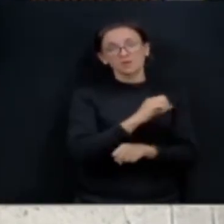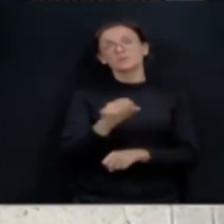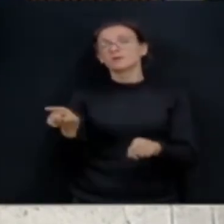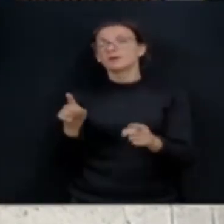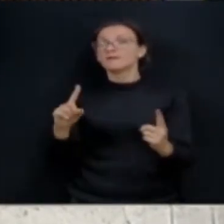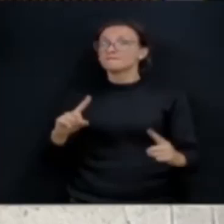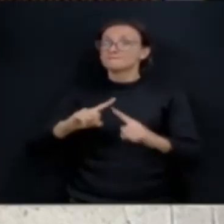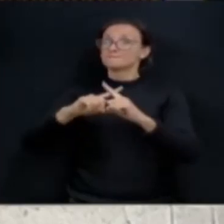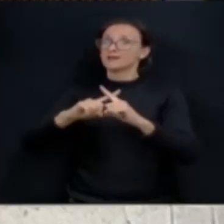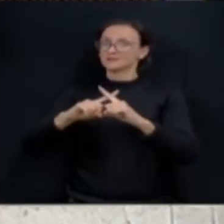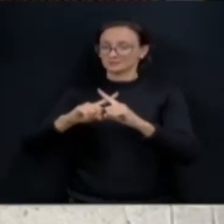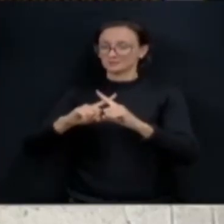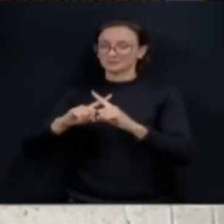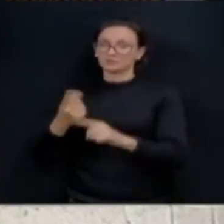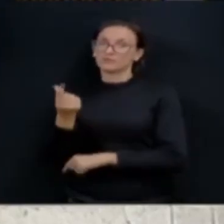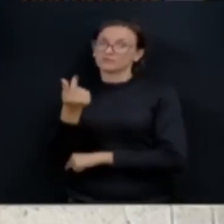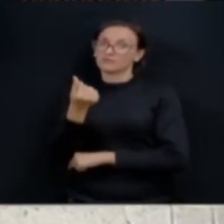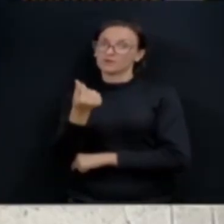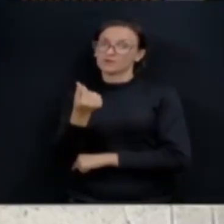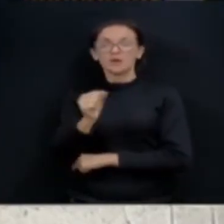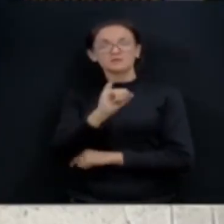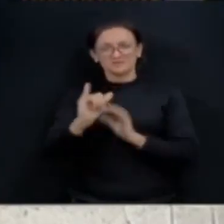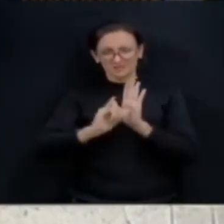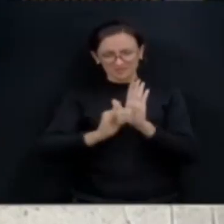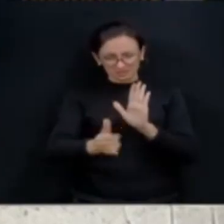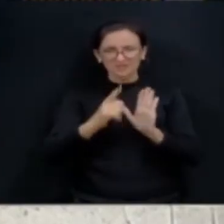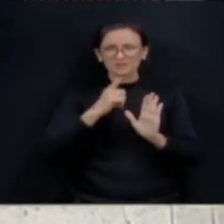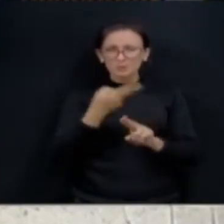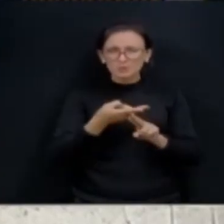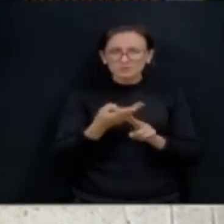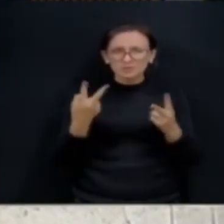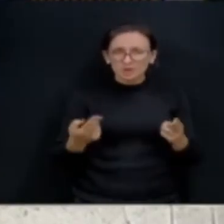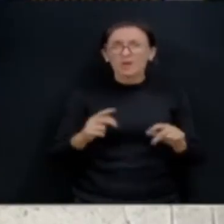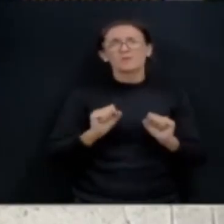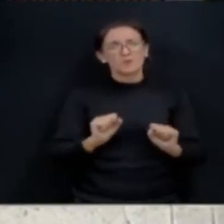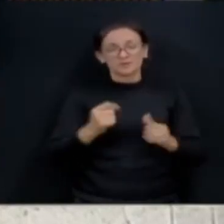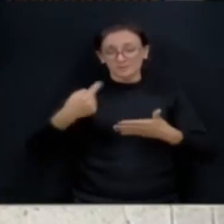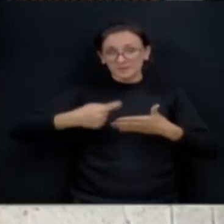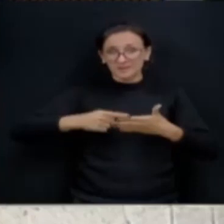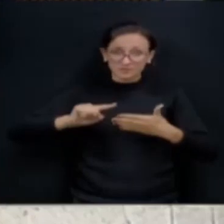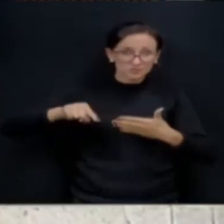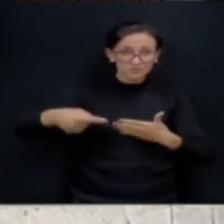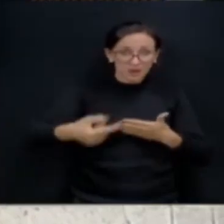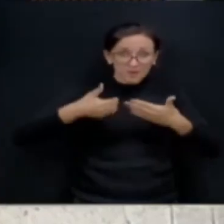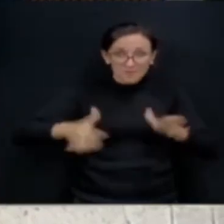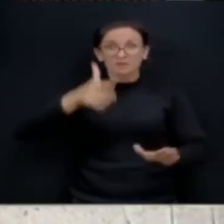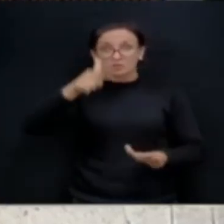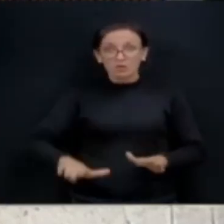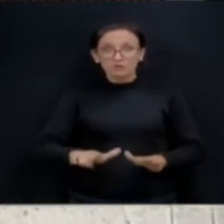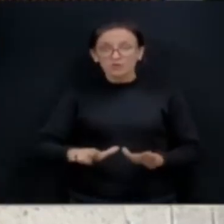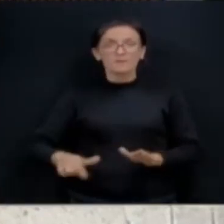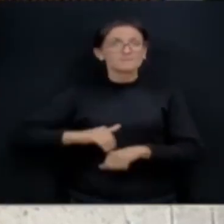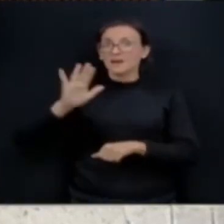R1 adotado no edital, pode ser que os preços do pedágio sejam mais caros ou iguais ao que